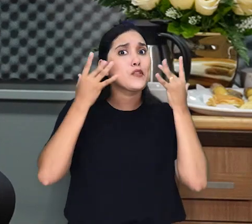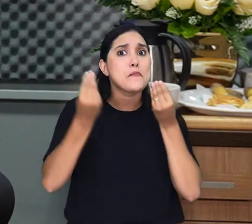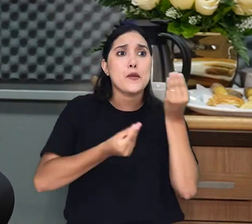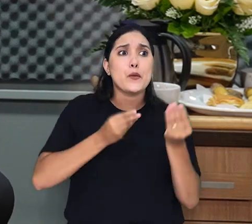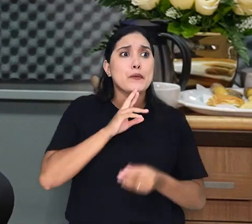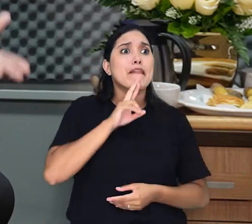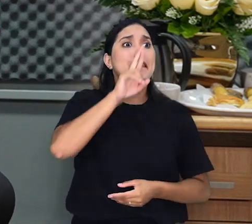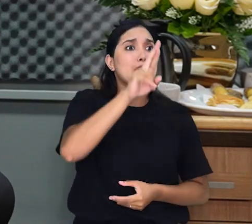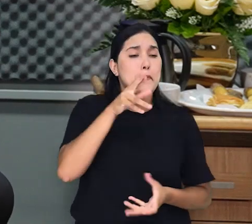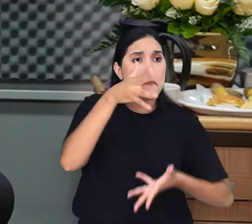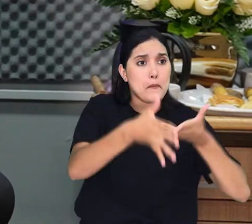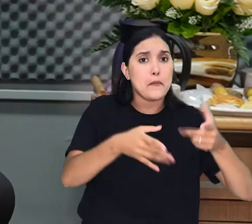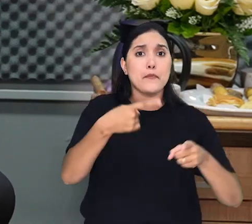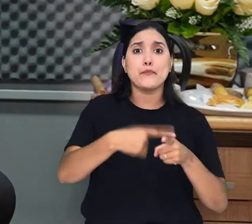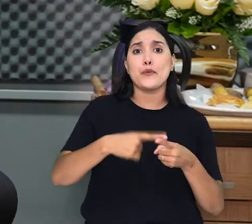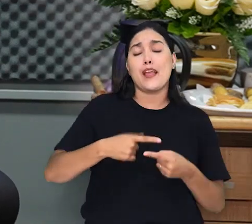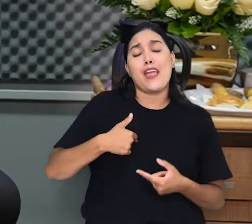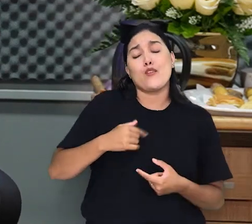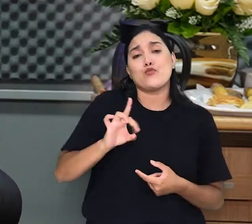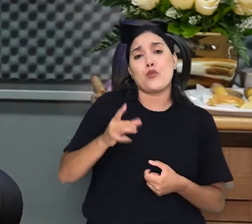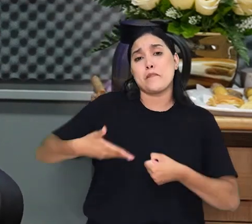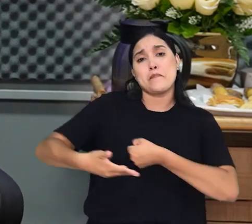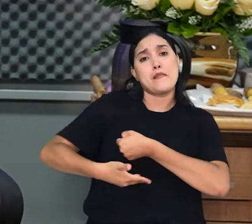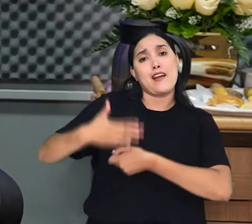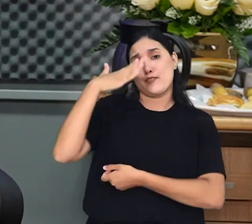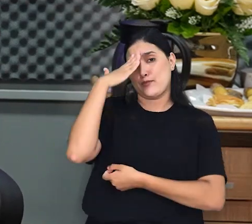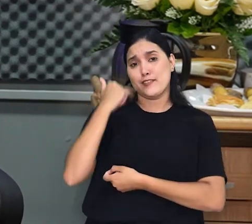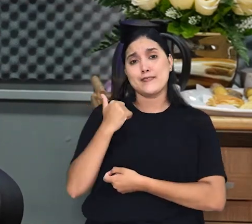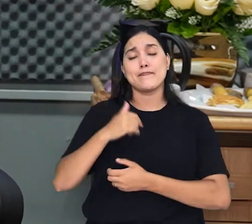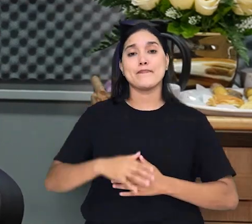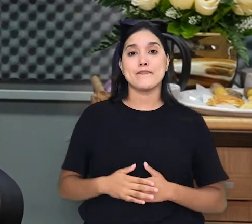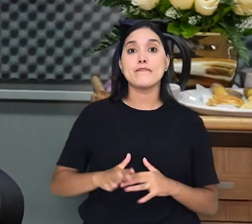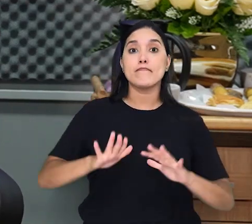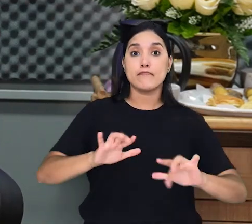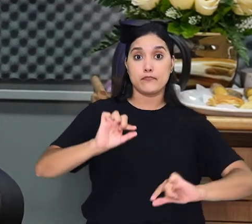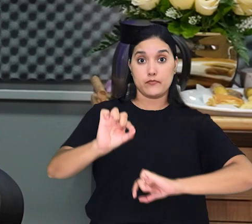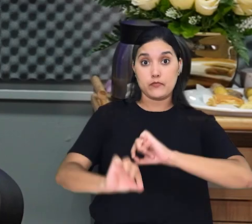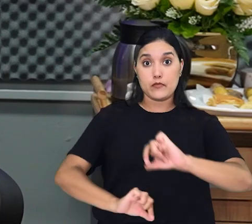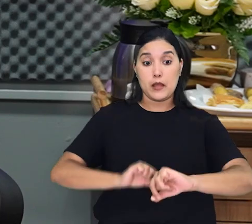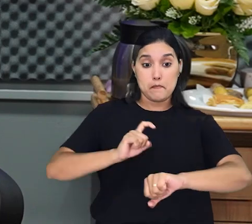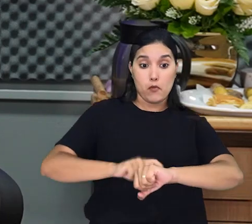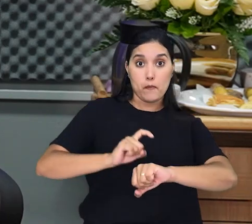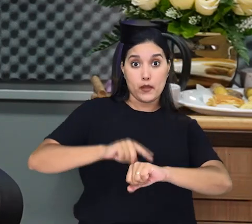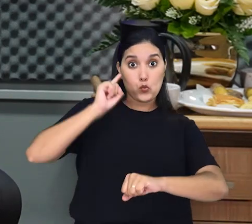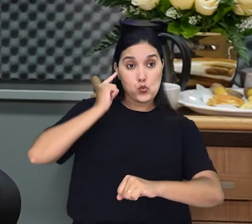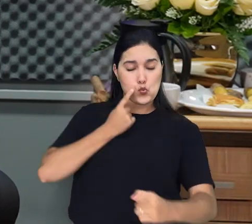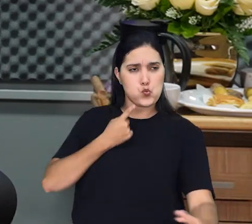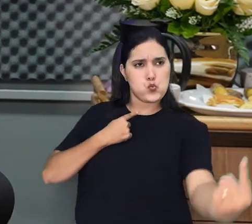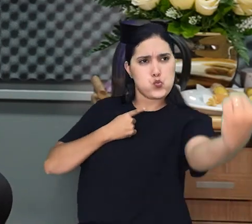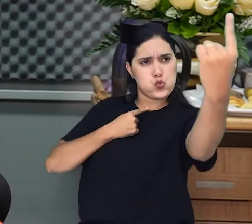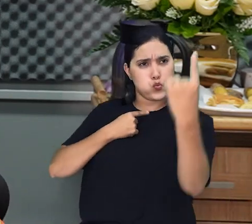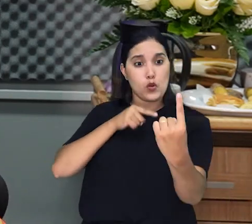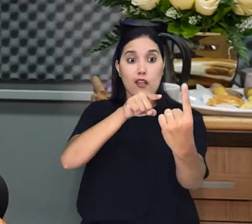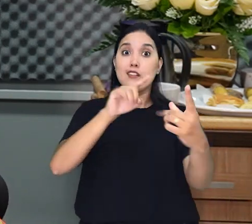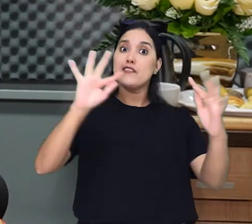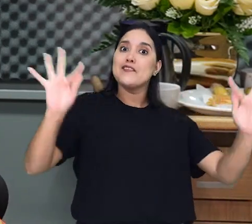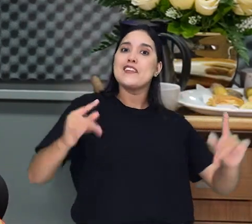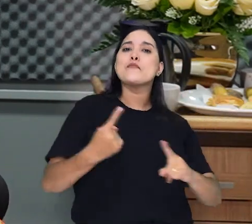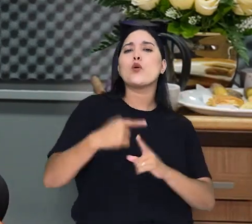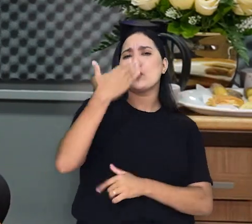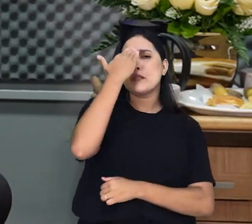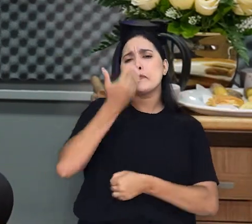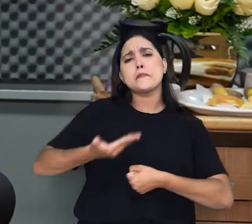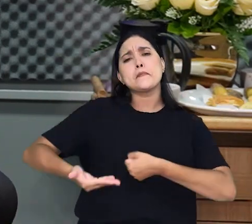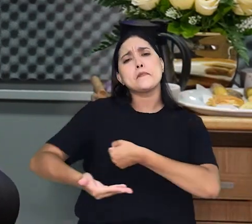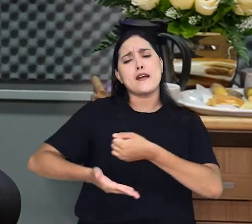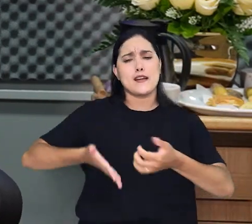ele ali, porque eu estava preparada só para o básico, né? Mas quando chegava até mim, eles ficavam muito felizes, pelo menos eu tinha uma